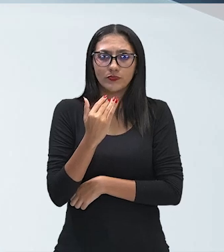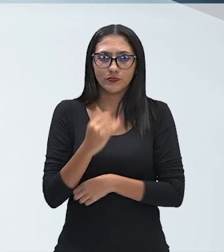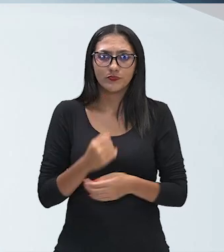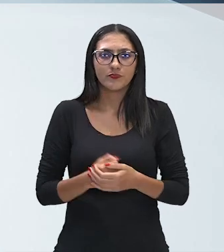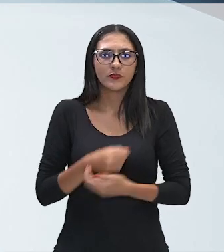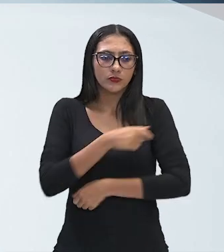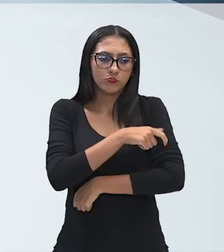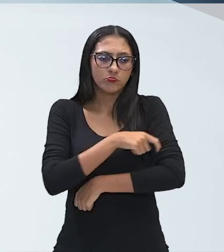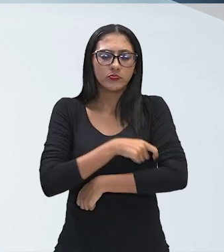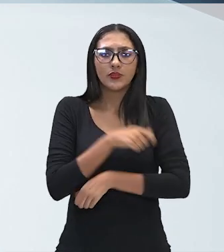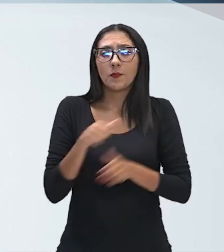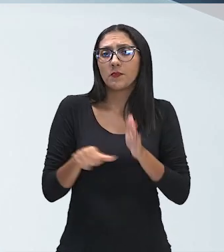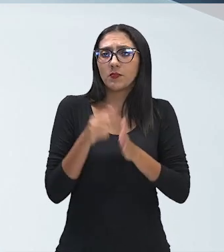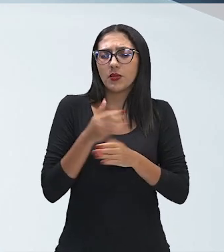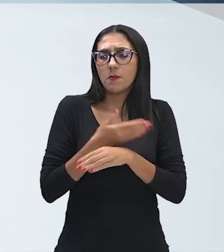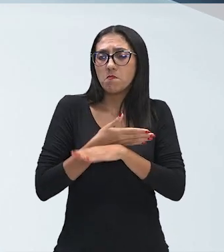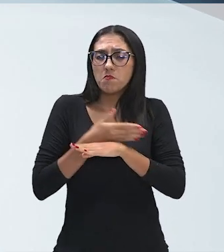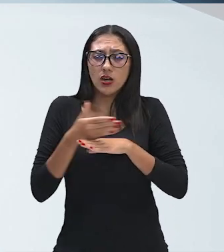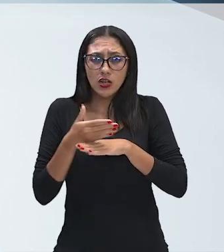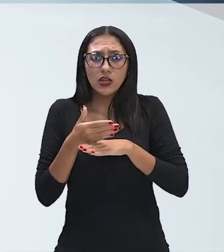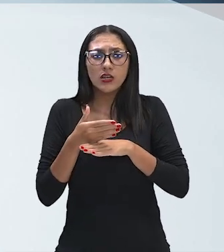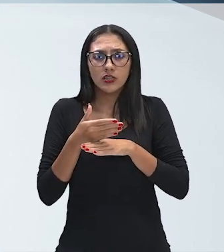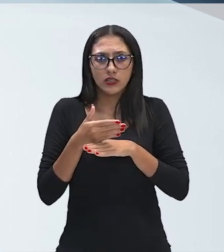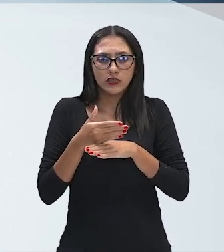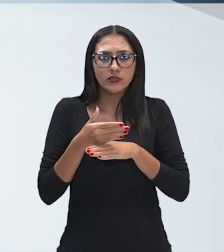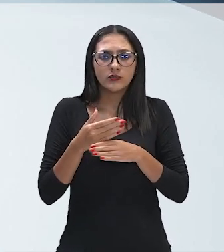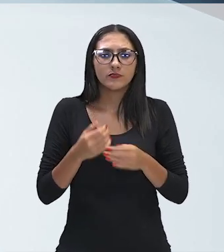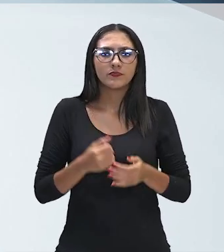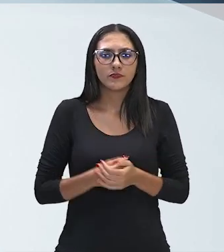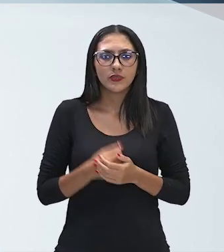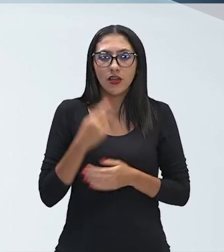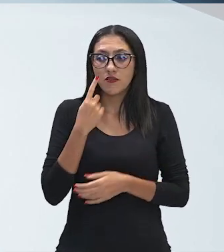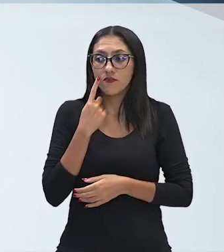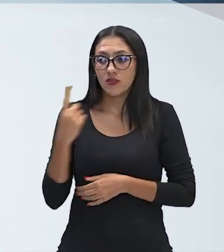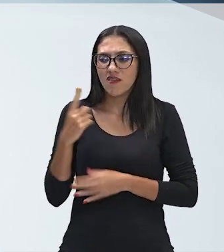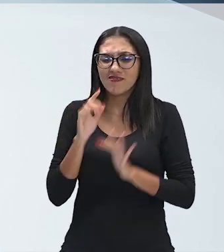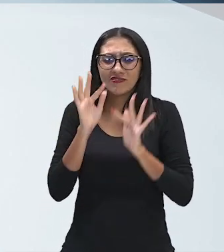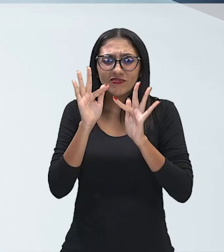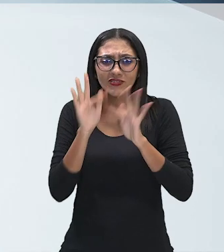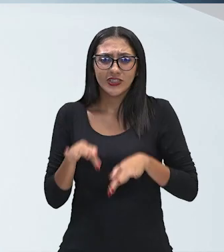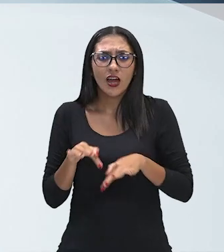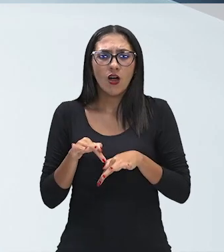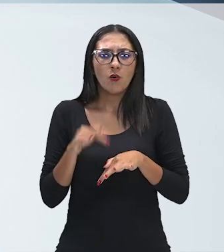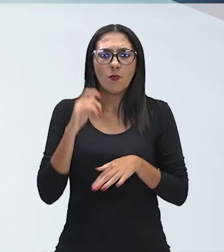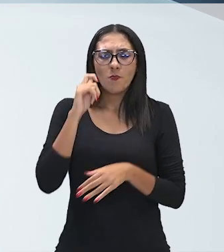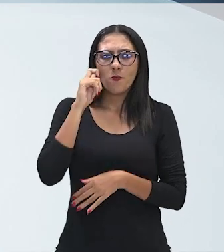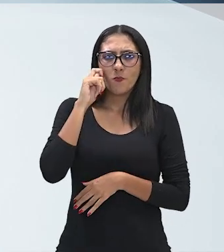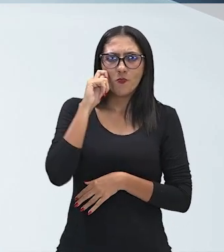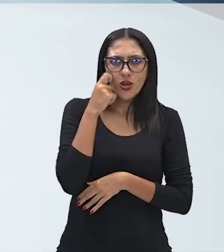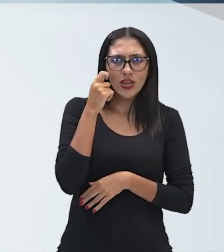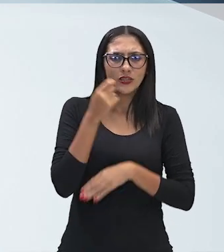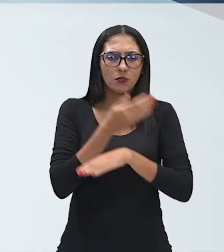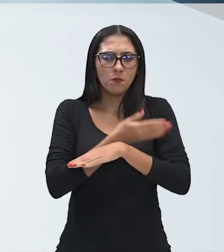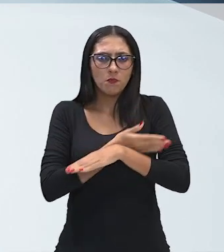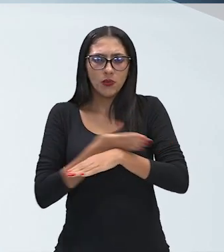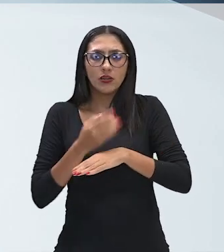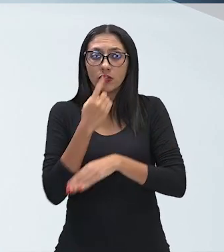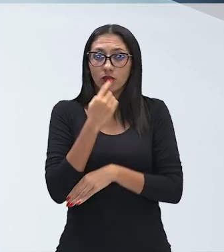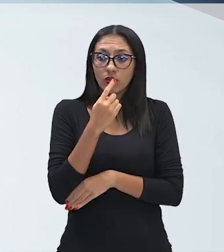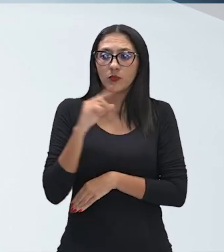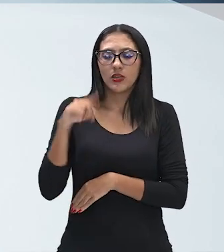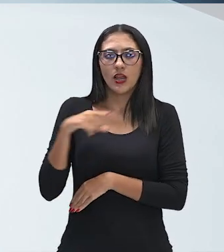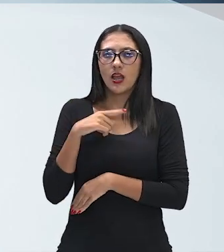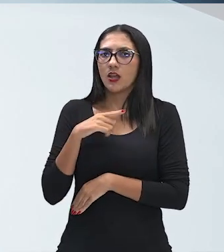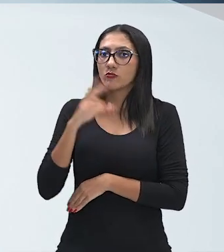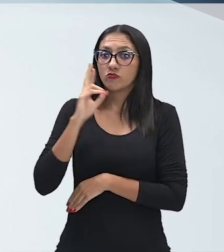que começa em branca e finaliza ali na preta, branca e vermelha, que no caso é o último nível de graduação no Muay